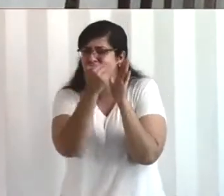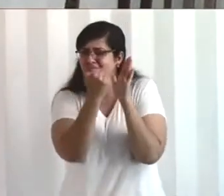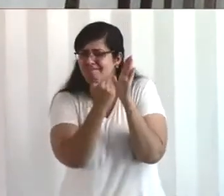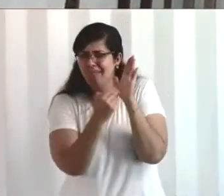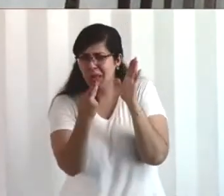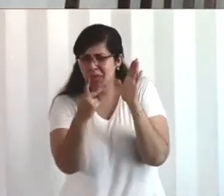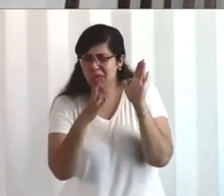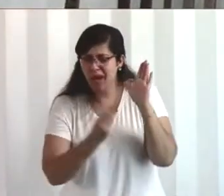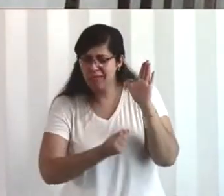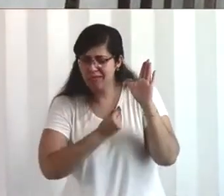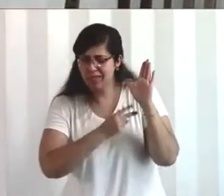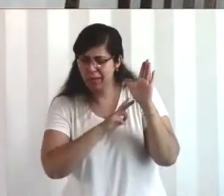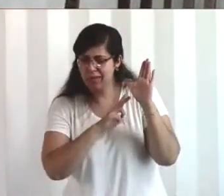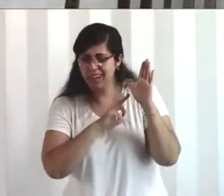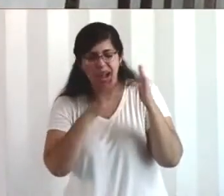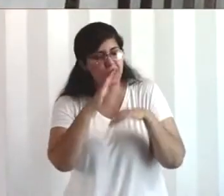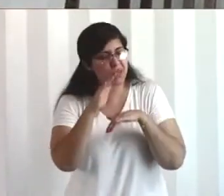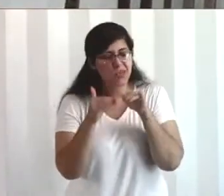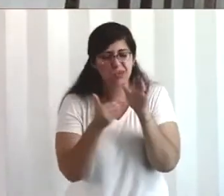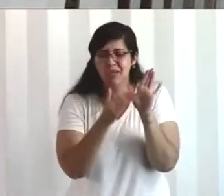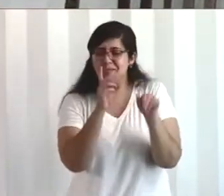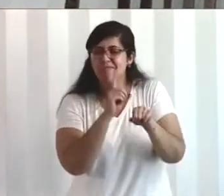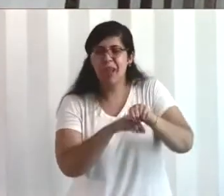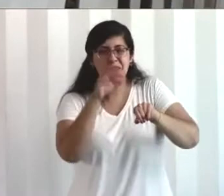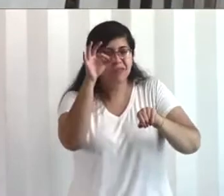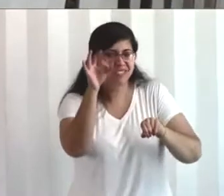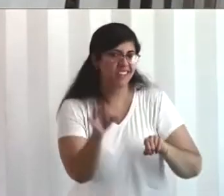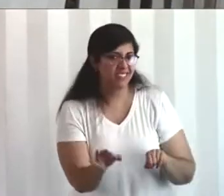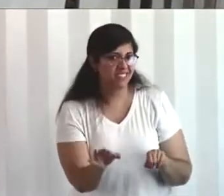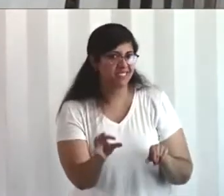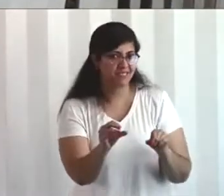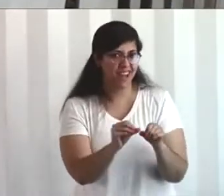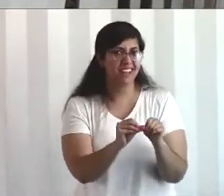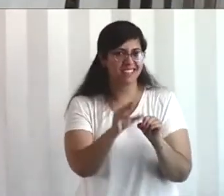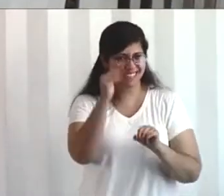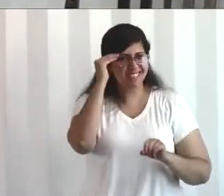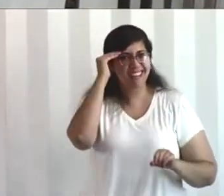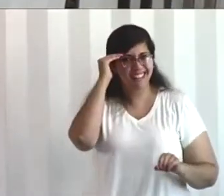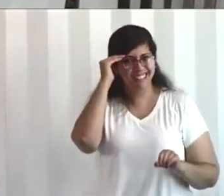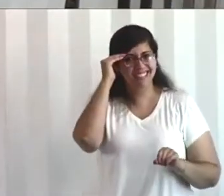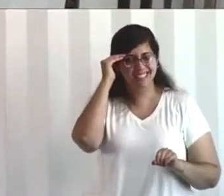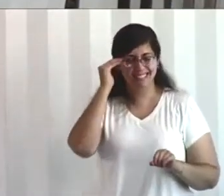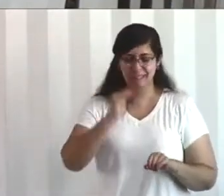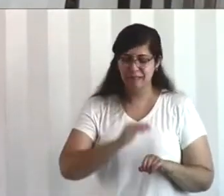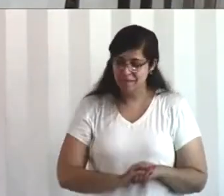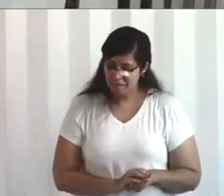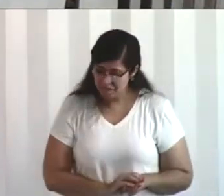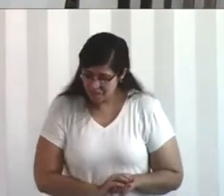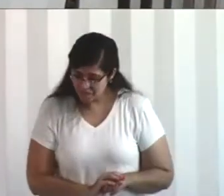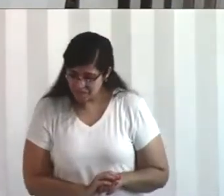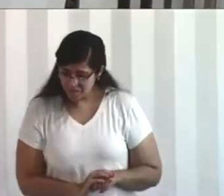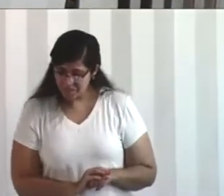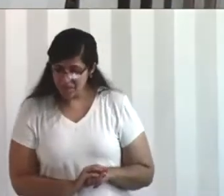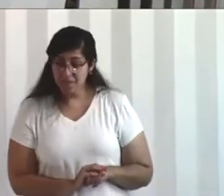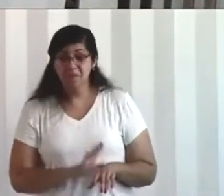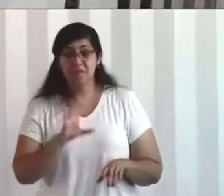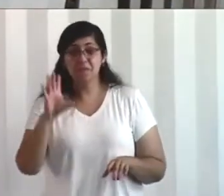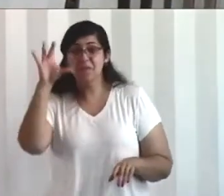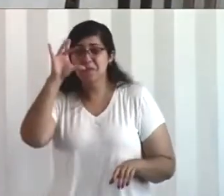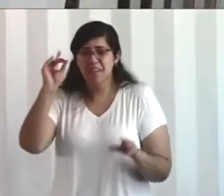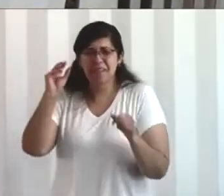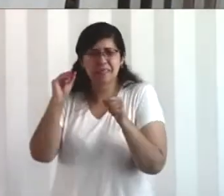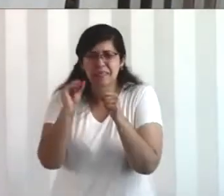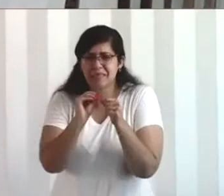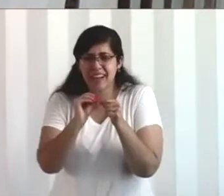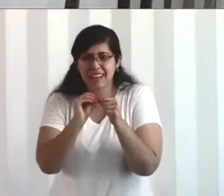vida. A consagração é importantíssima para que uma igreja impacte uma cidade. E o que é que Deus faz? Deus